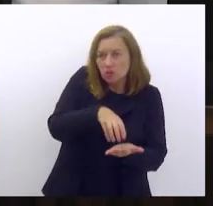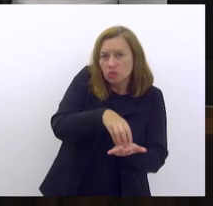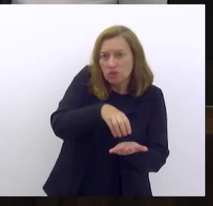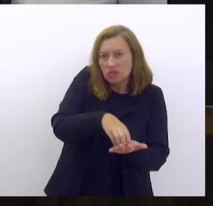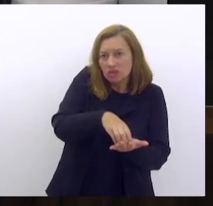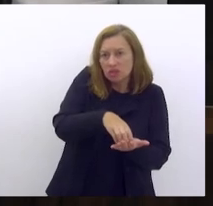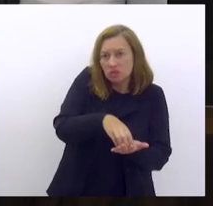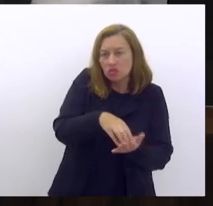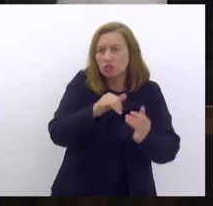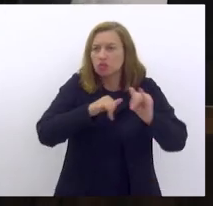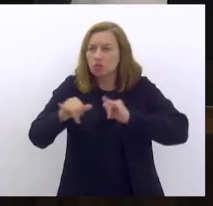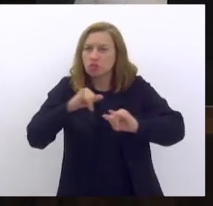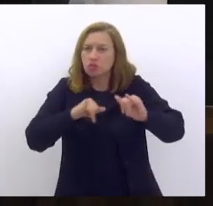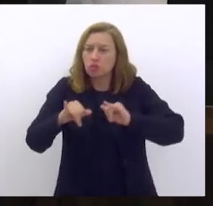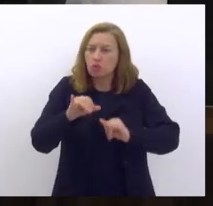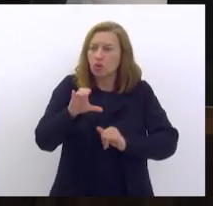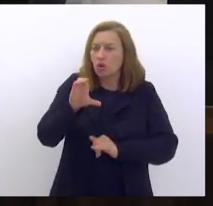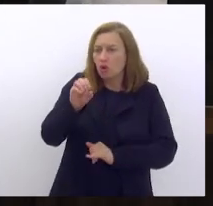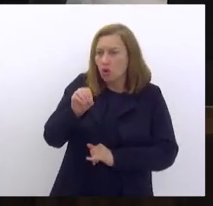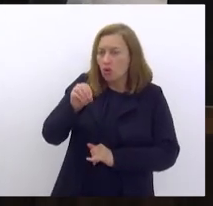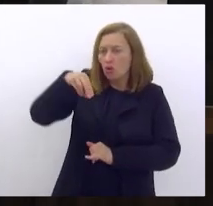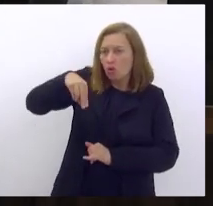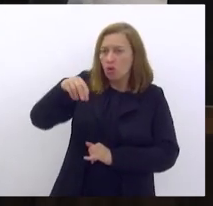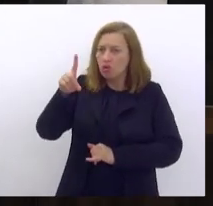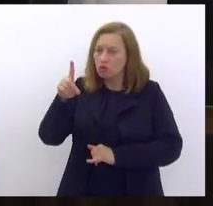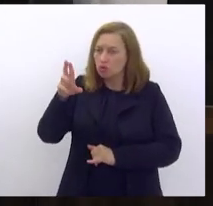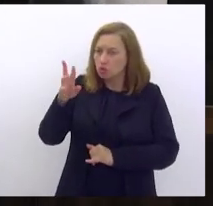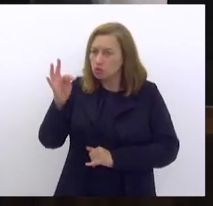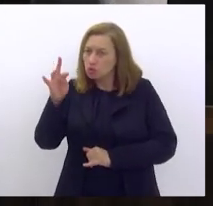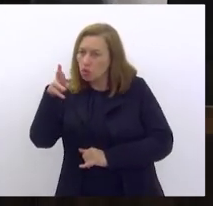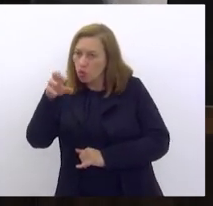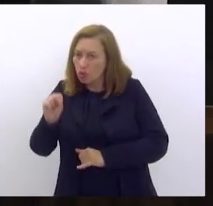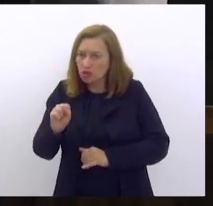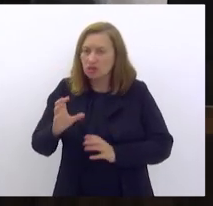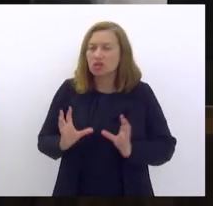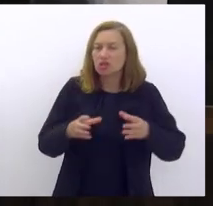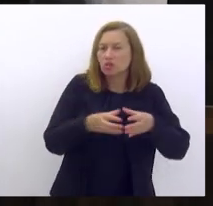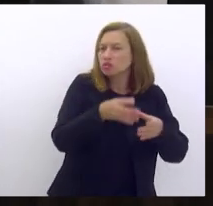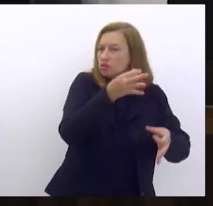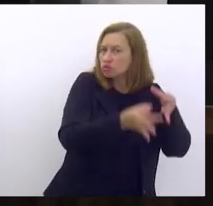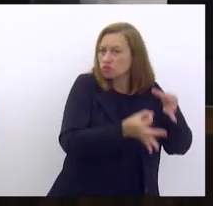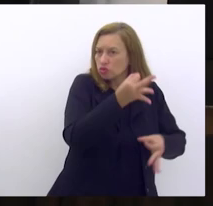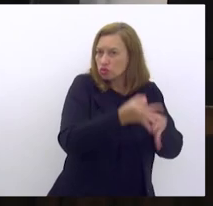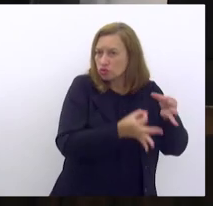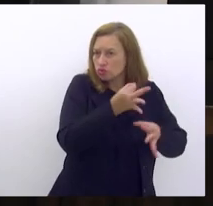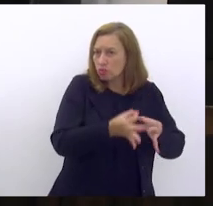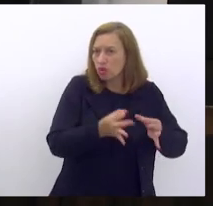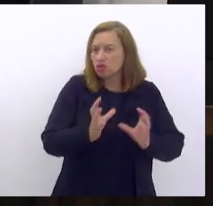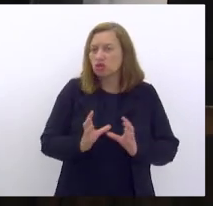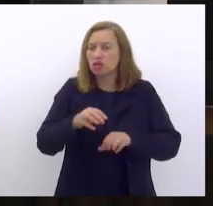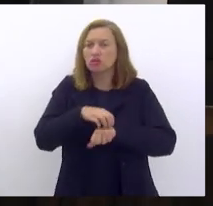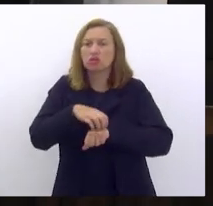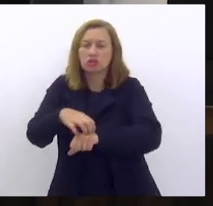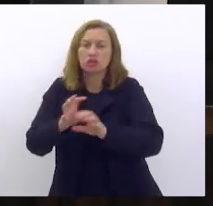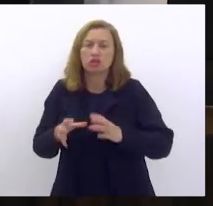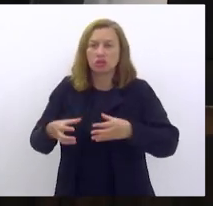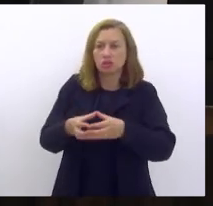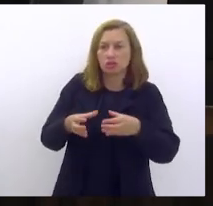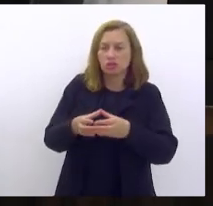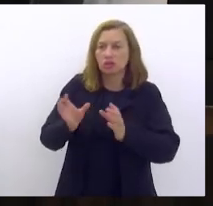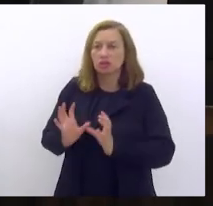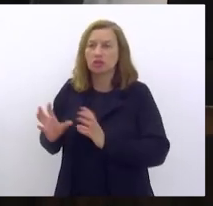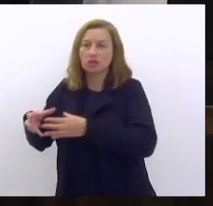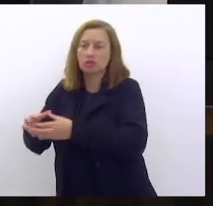Informação de Condutores. Pendendo de parecer das comissões de Constituição e Justiça, de Transporte e de